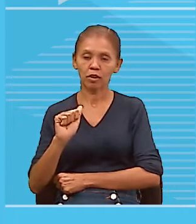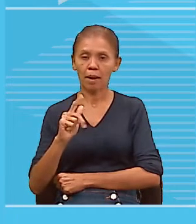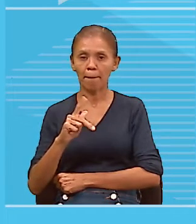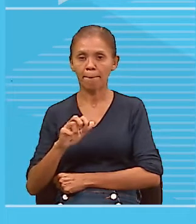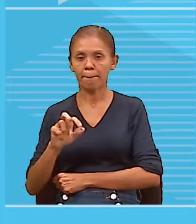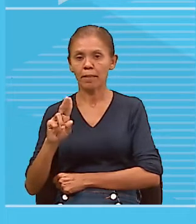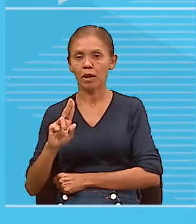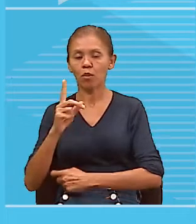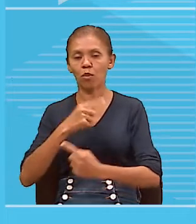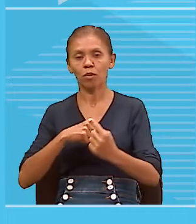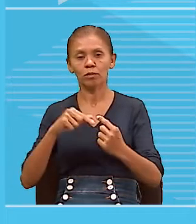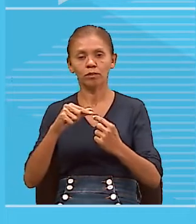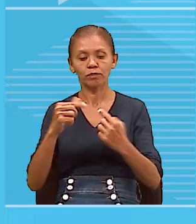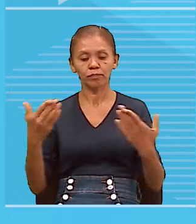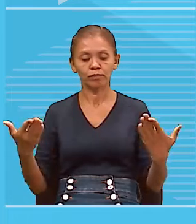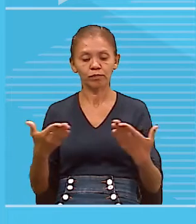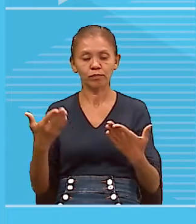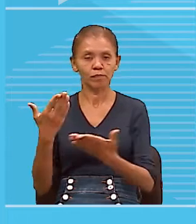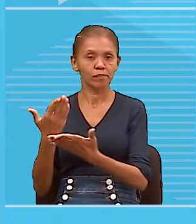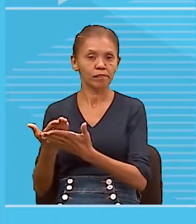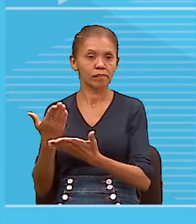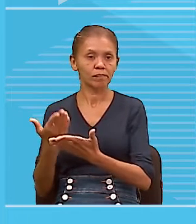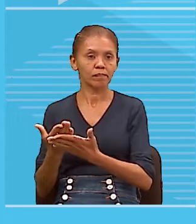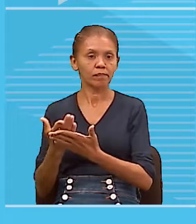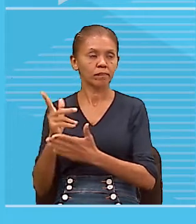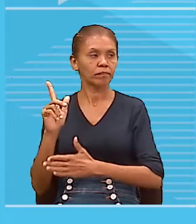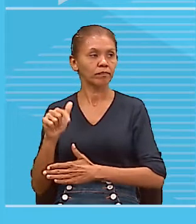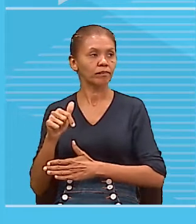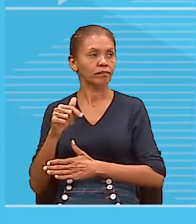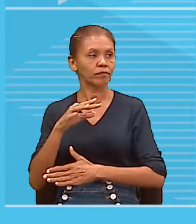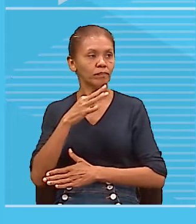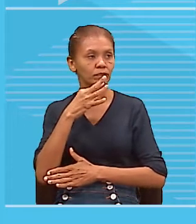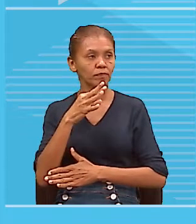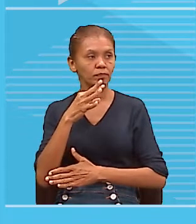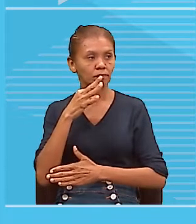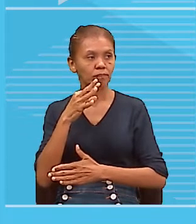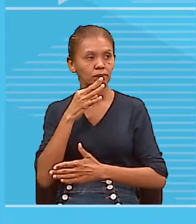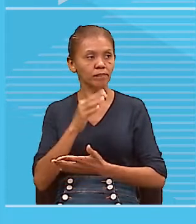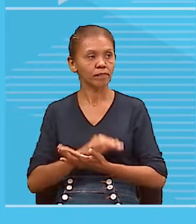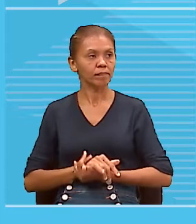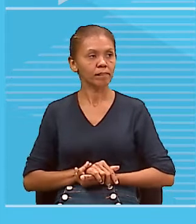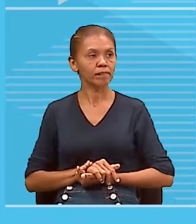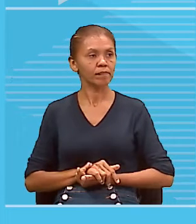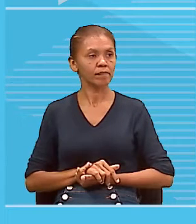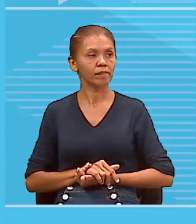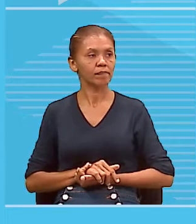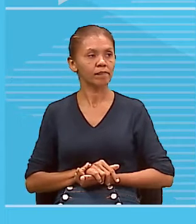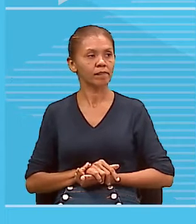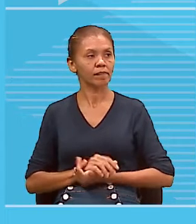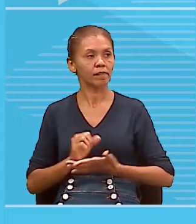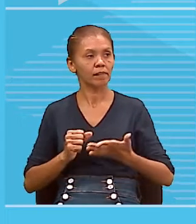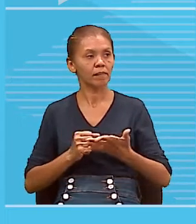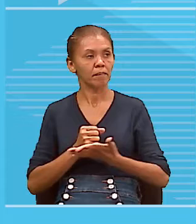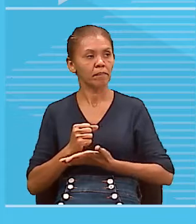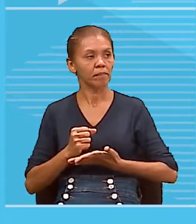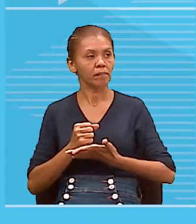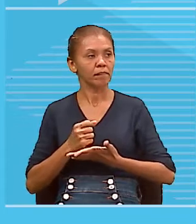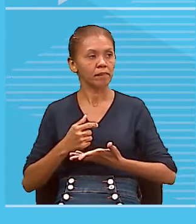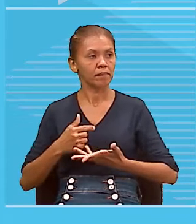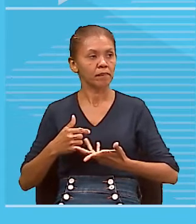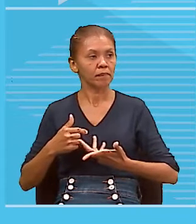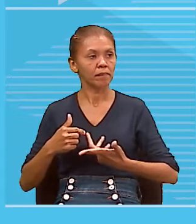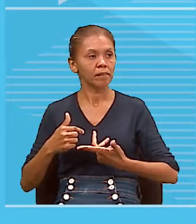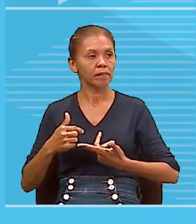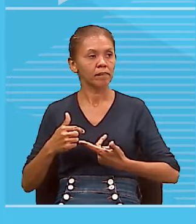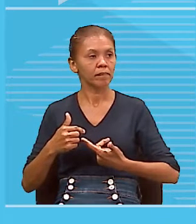da nossa aula de hoje é justamente conhecer esses mecanismos que regem o processo de